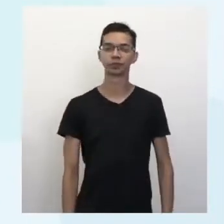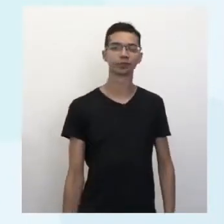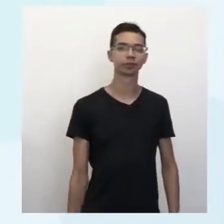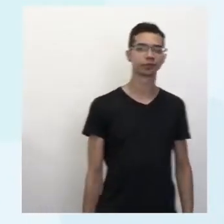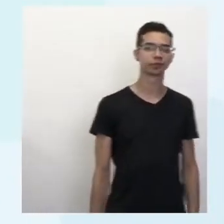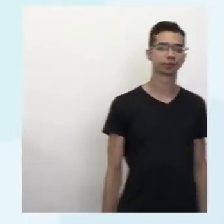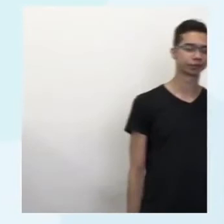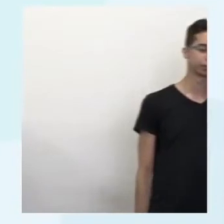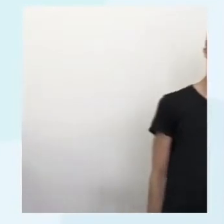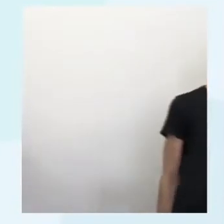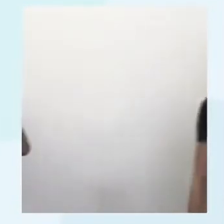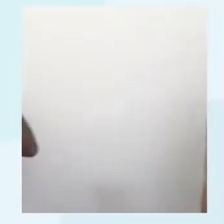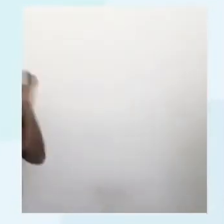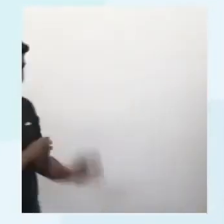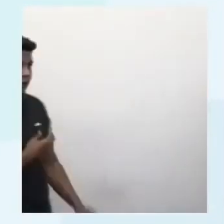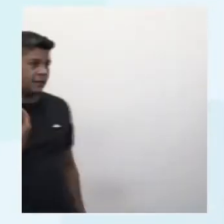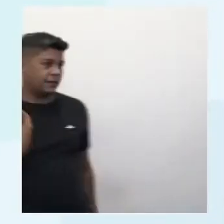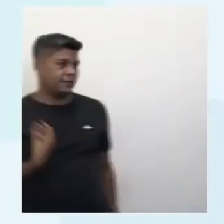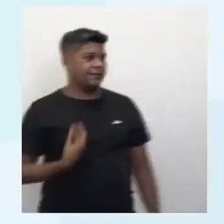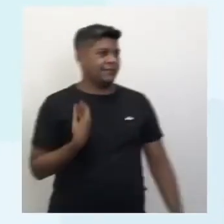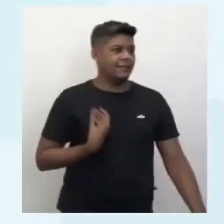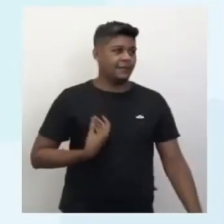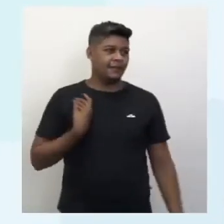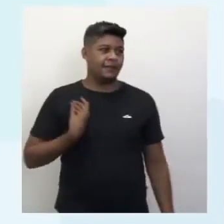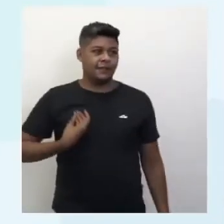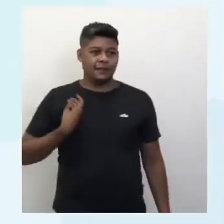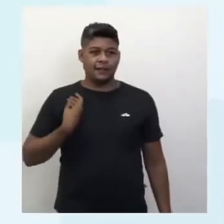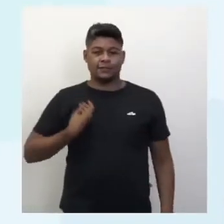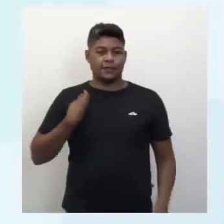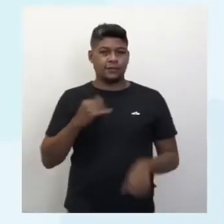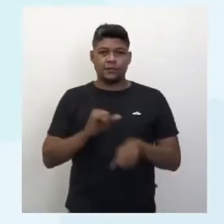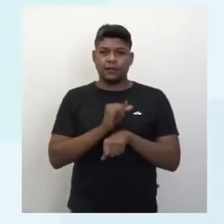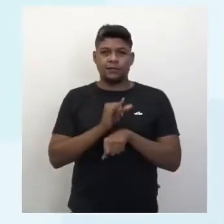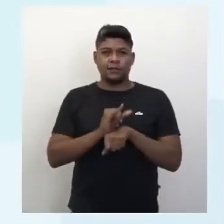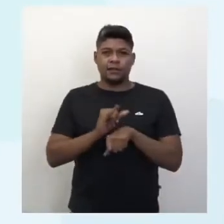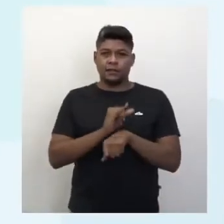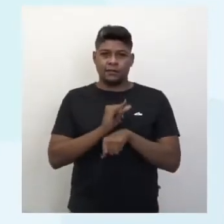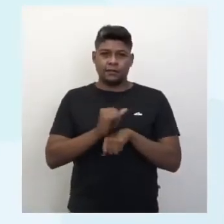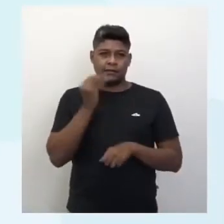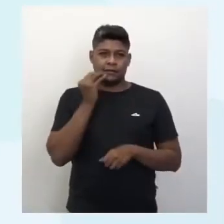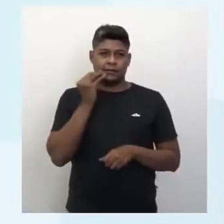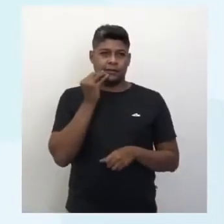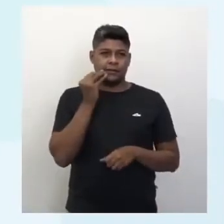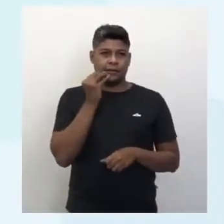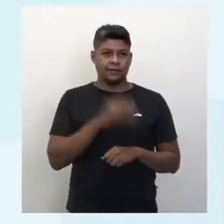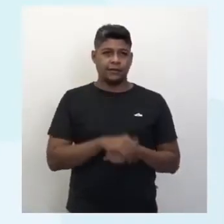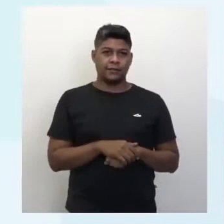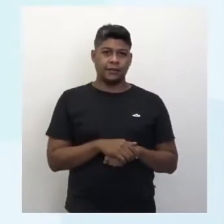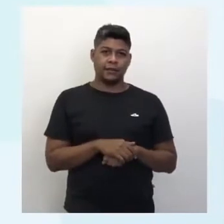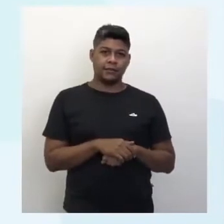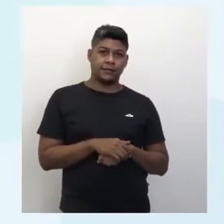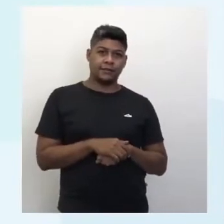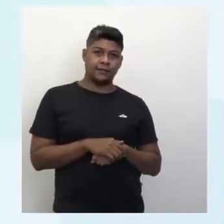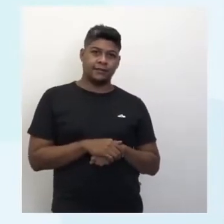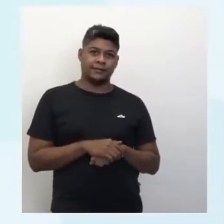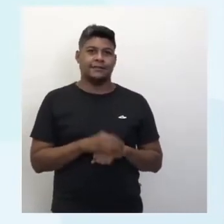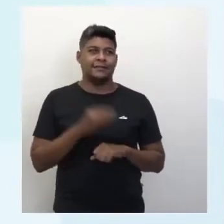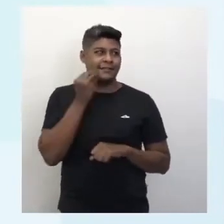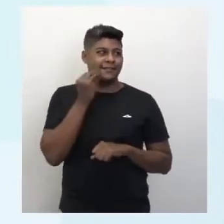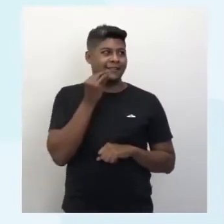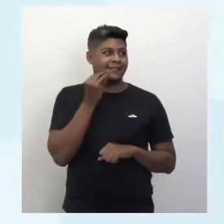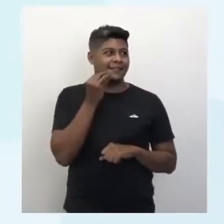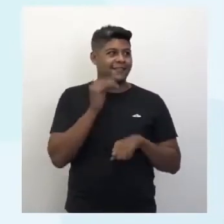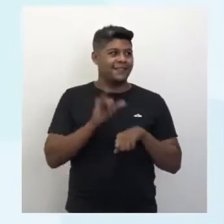estão criticando a dificuldade que o público tem em distinguir notícia de opinião. Por que está acontecendo